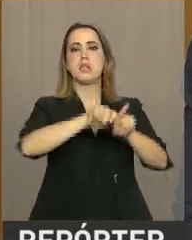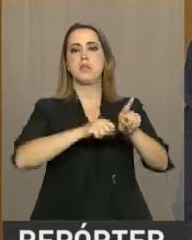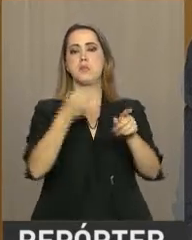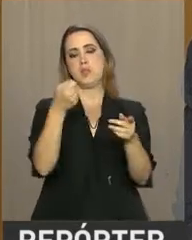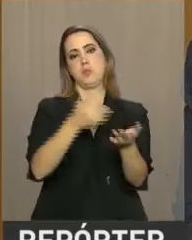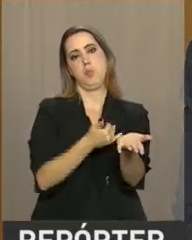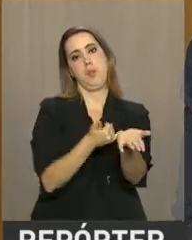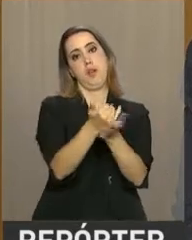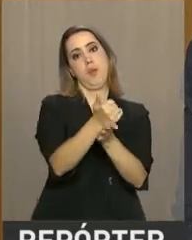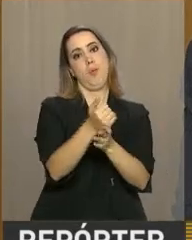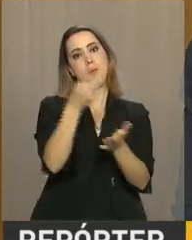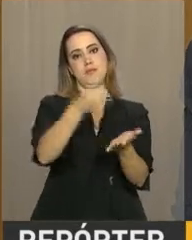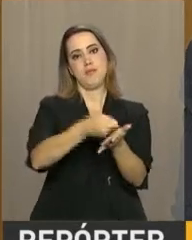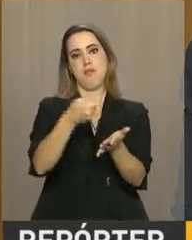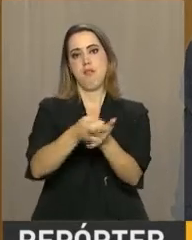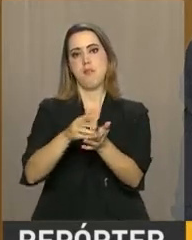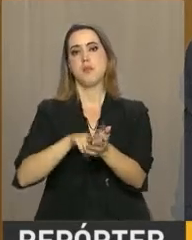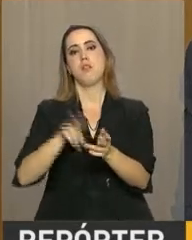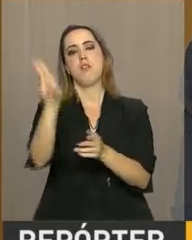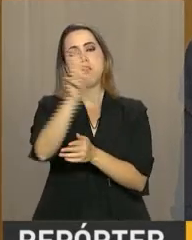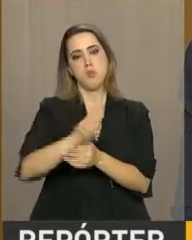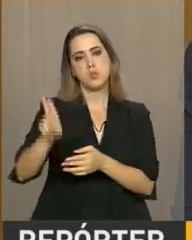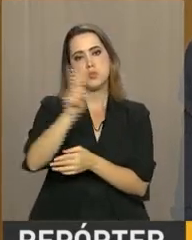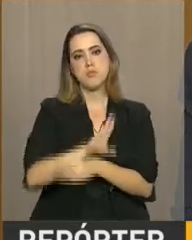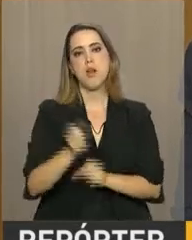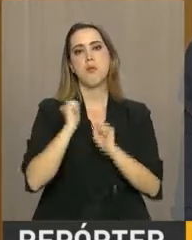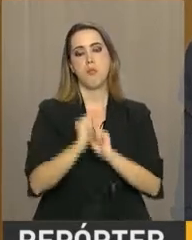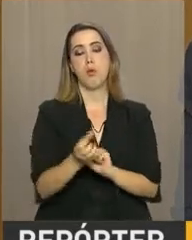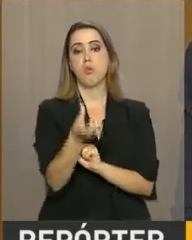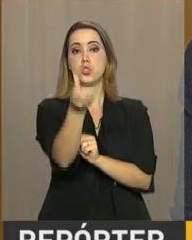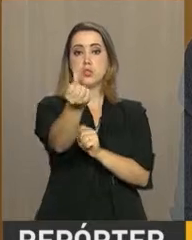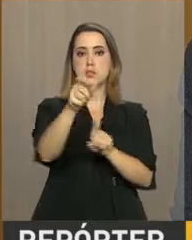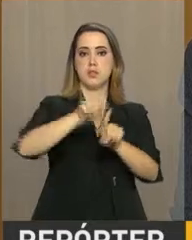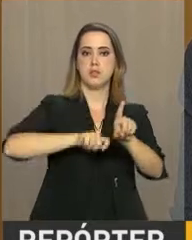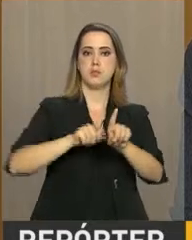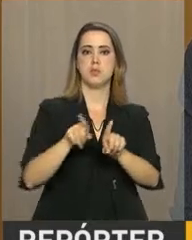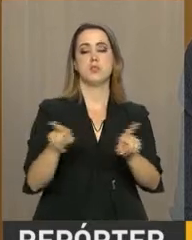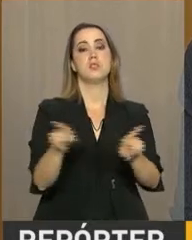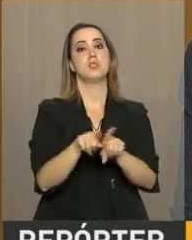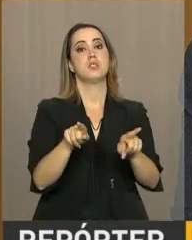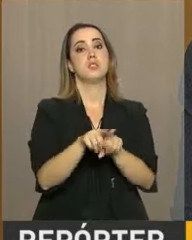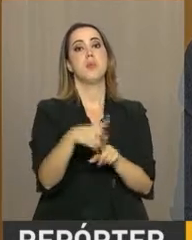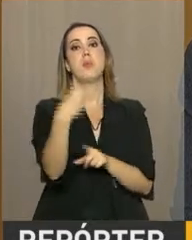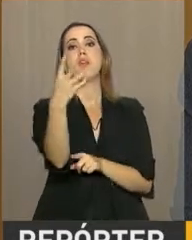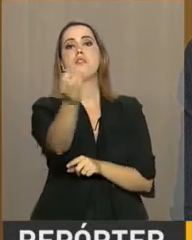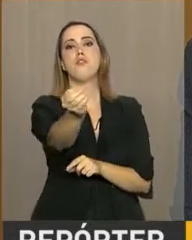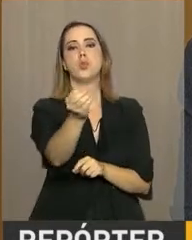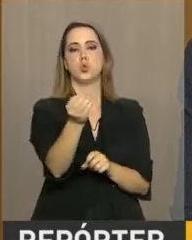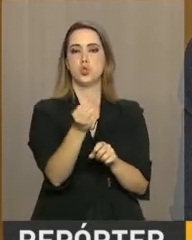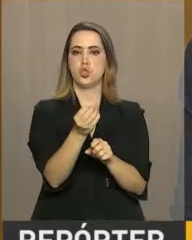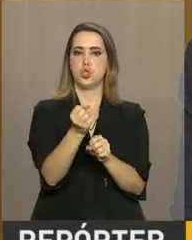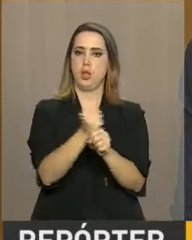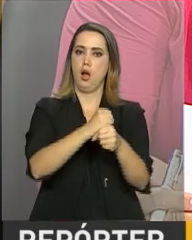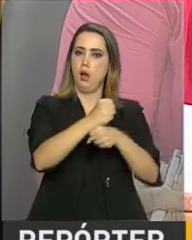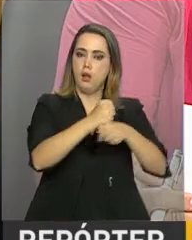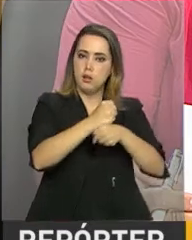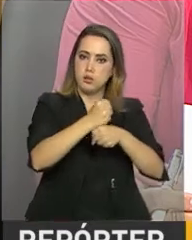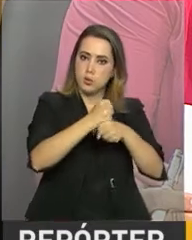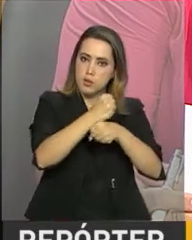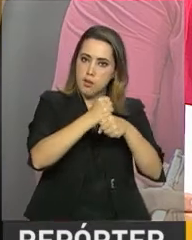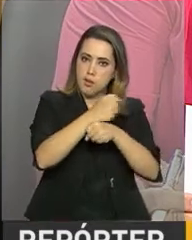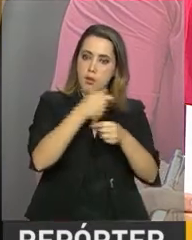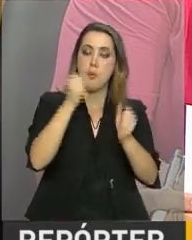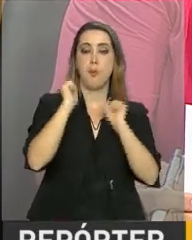utilização ou seja a realização das compras por parte dos clientes e até 20 anos para pagamento e não há